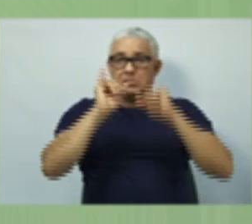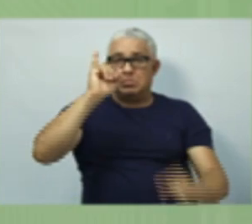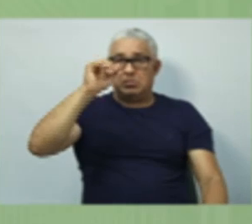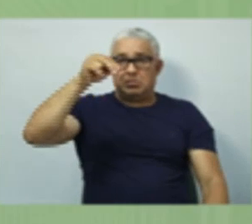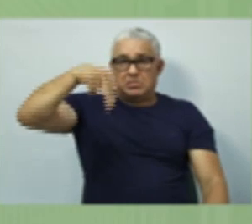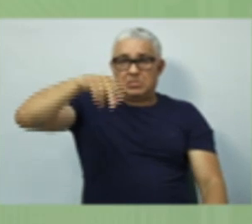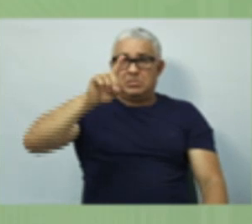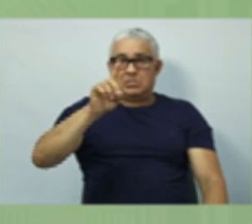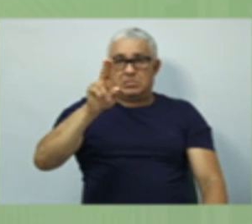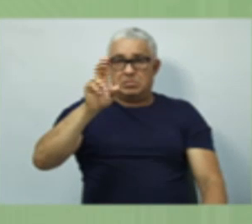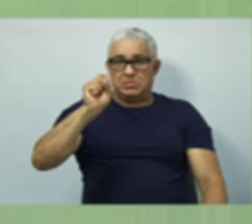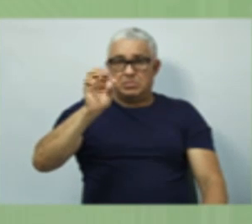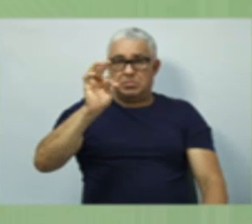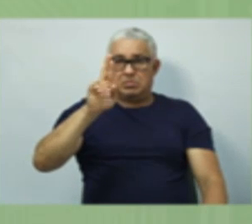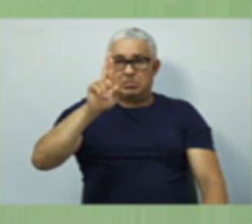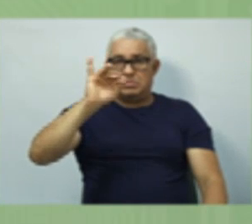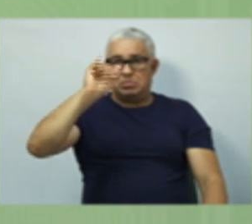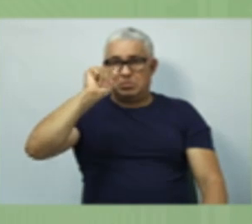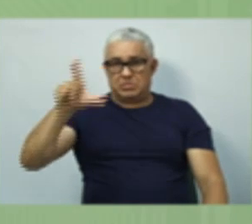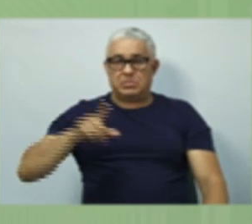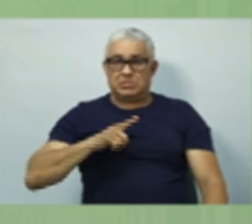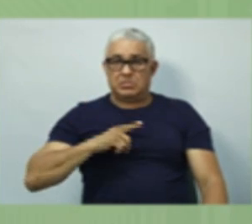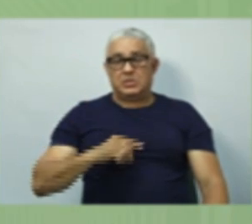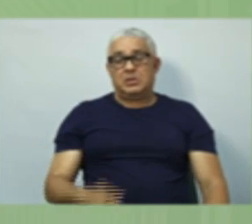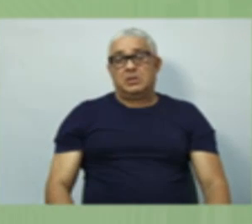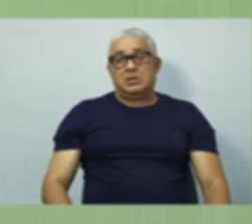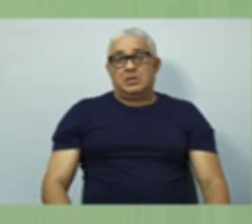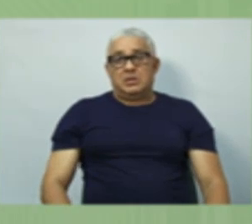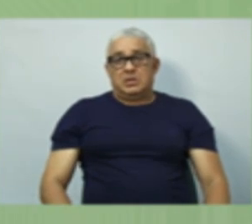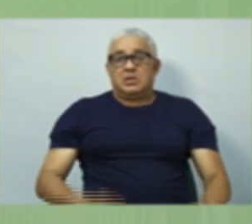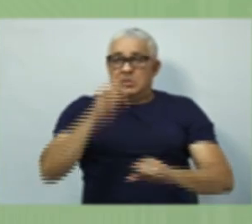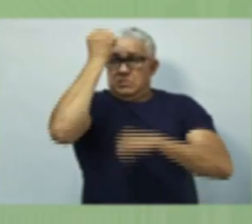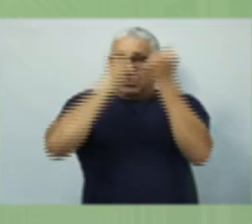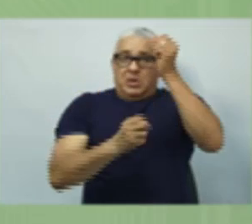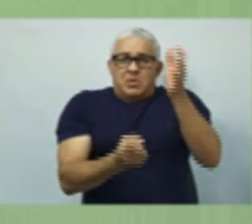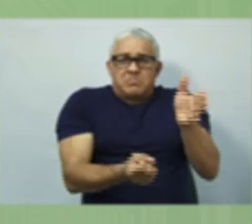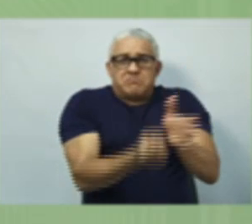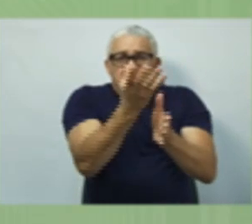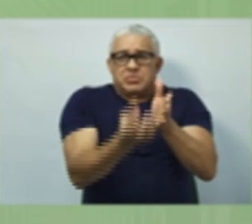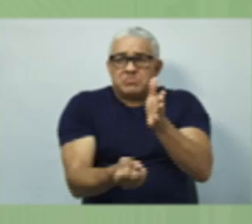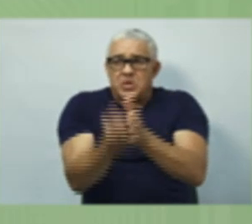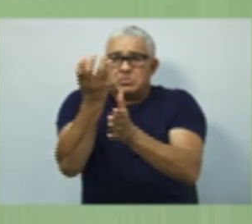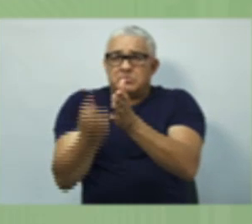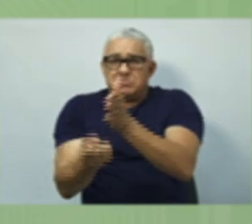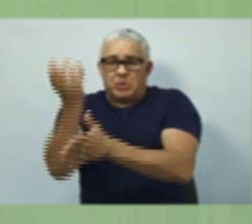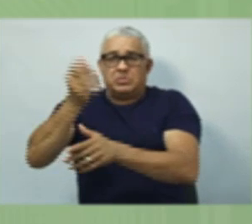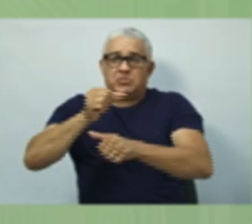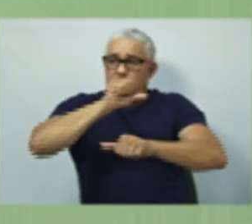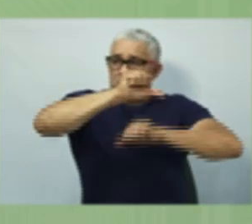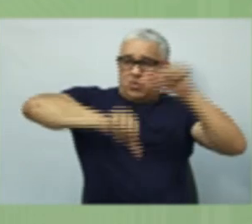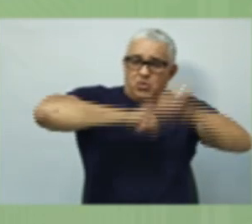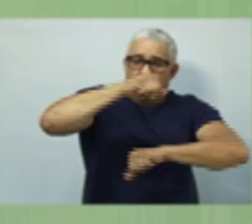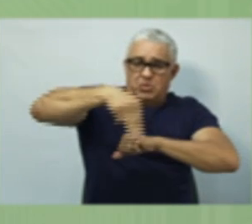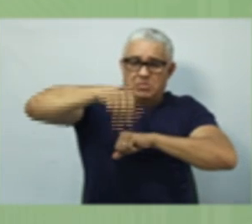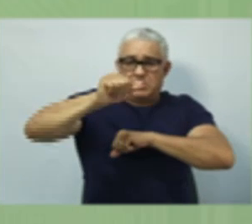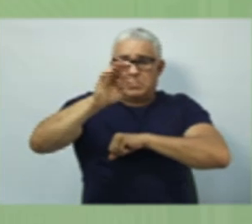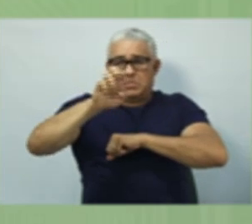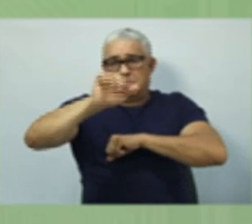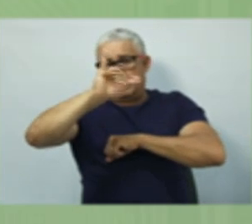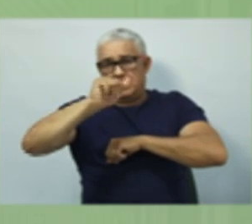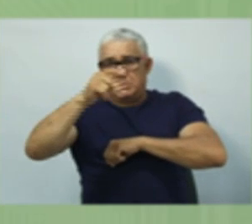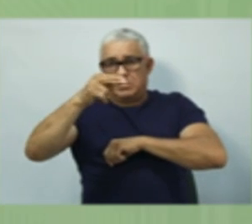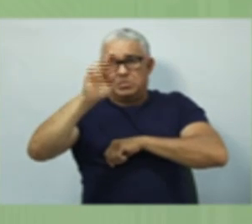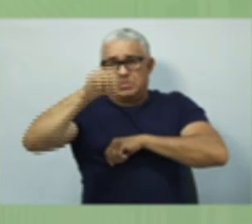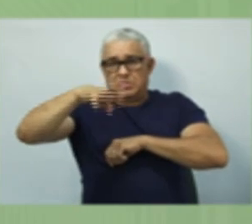a partir dentro da segunda revolução industrial, que foi as mudanças da matéria-prima. Deixou de ser a principal